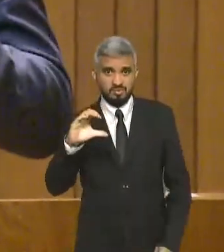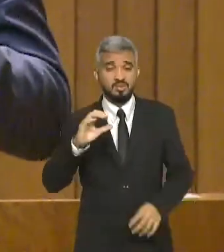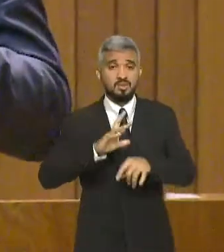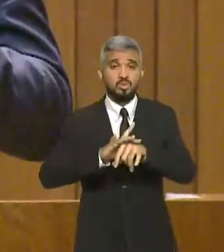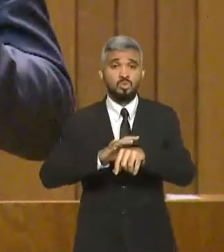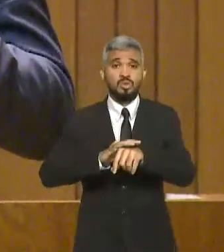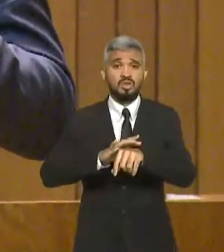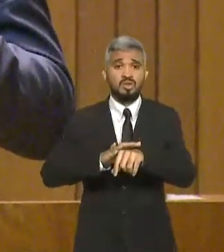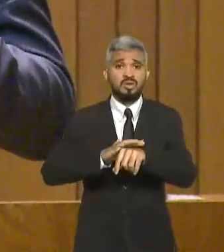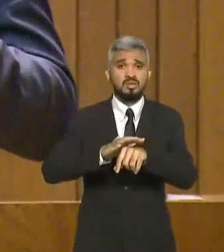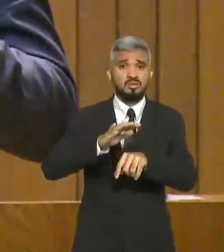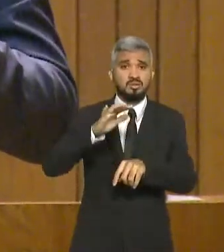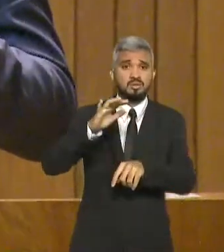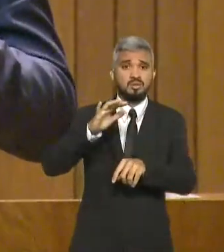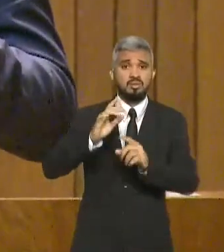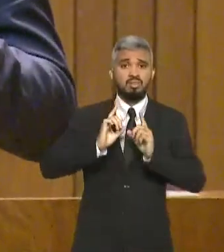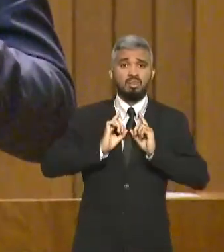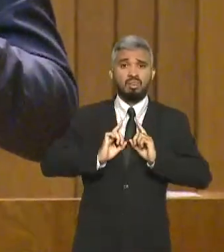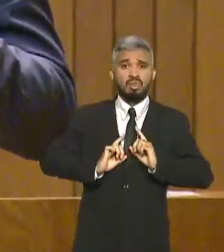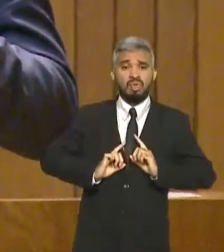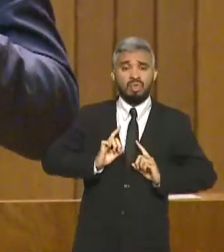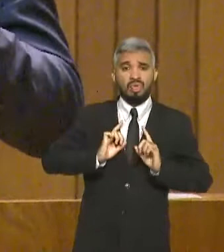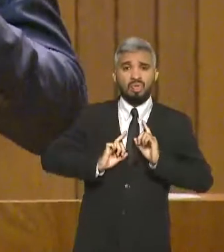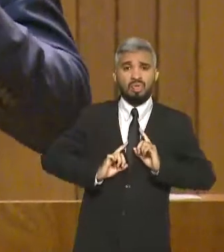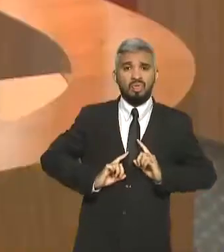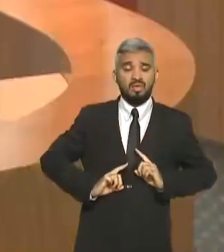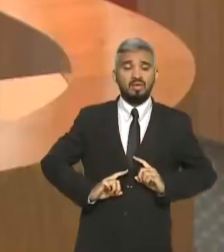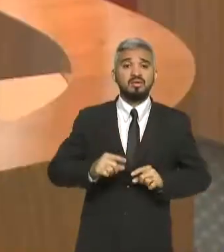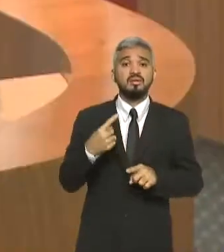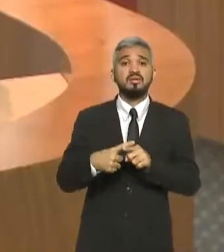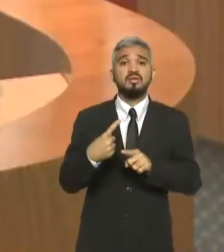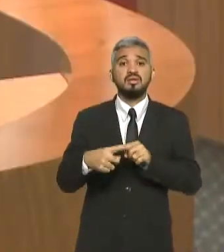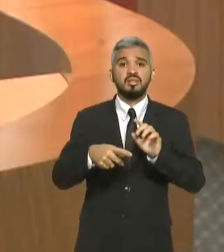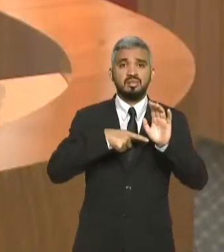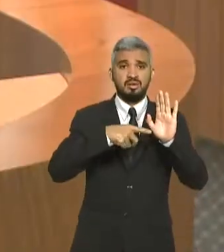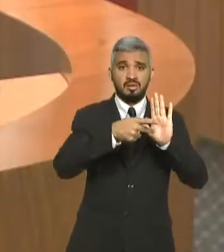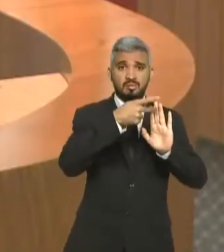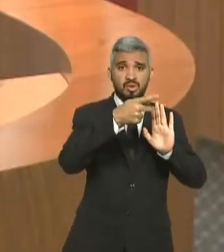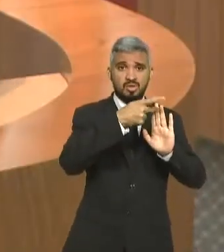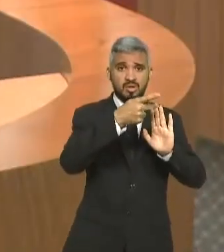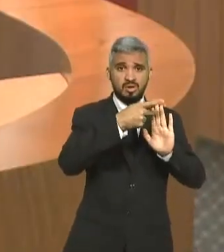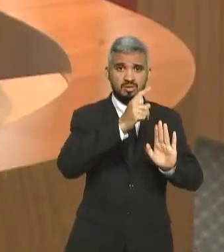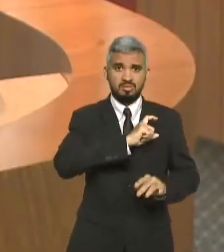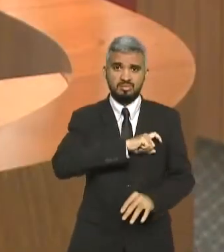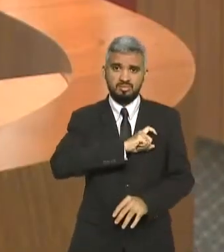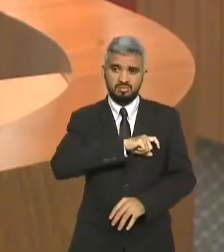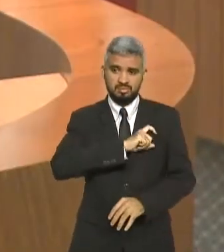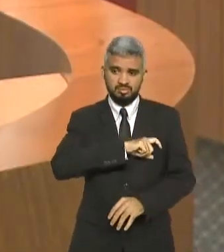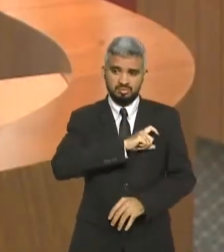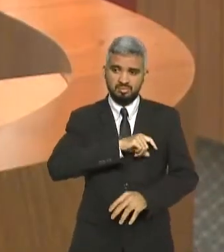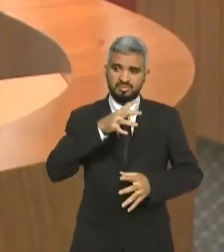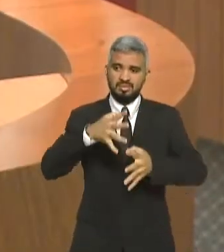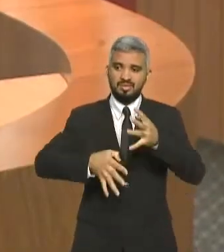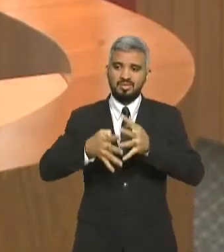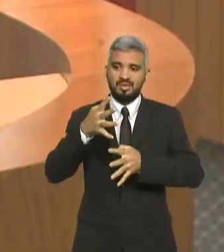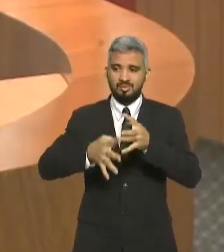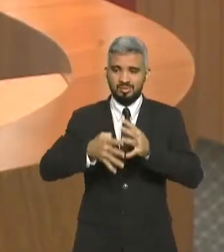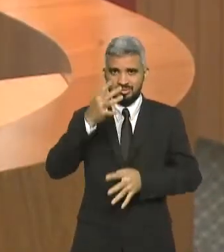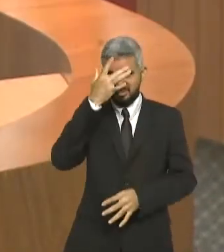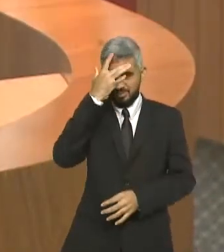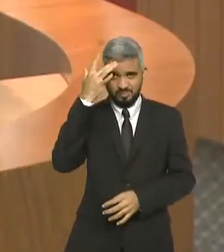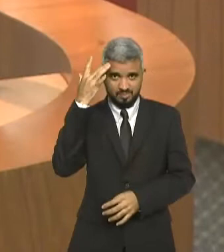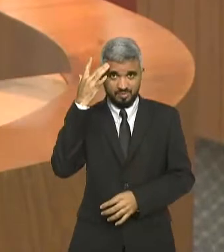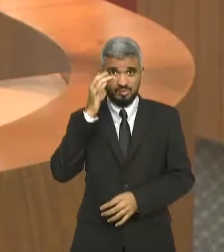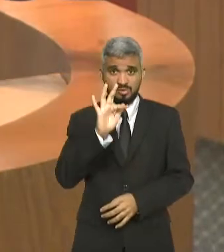em cometer suicídio, porque lá fizeram a portaria da maldade, para prejudicar, atrapalhar o servidor. E a FUNAC é ligada